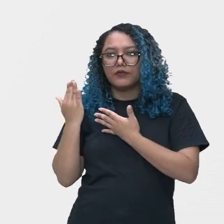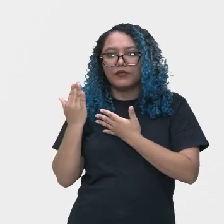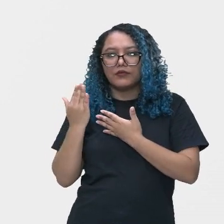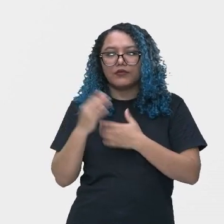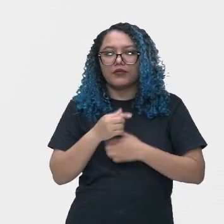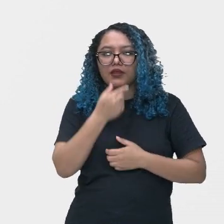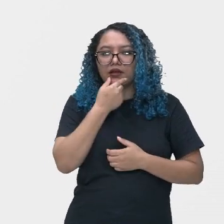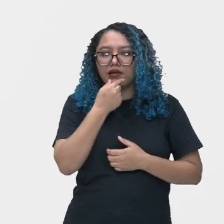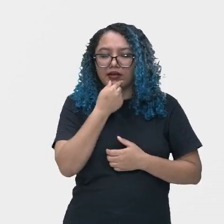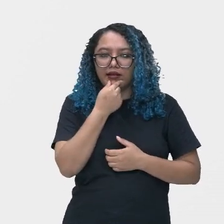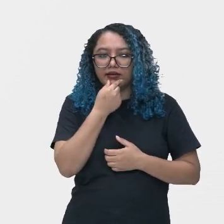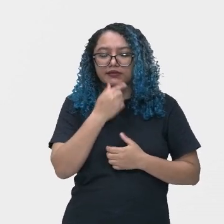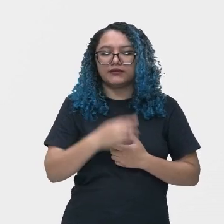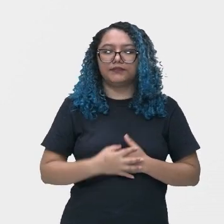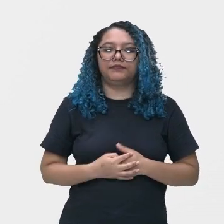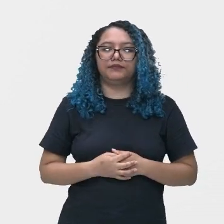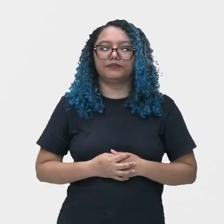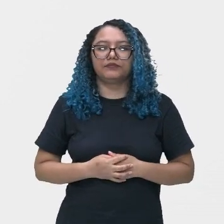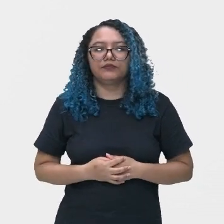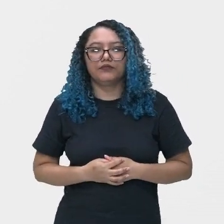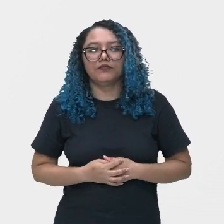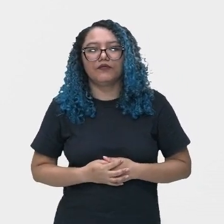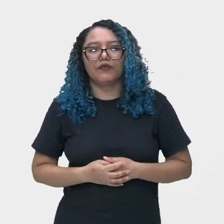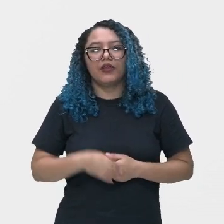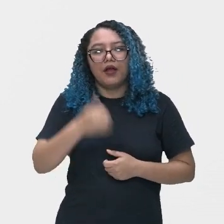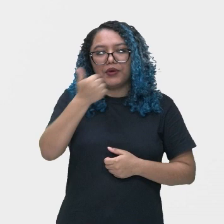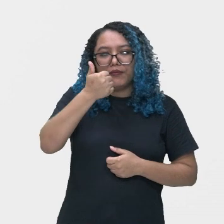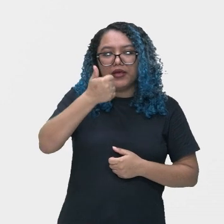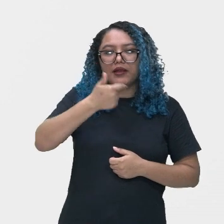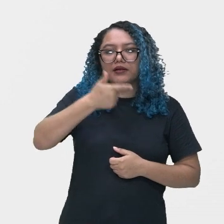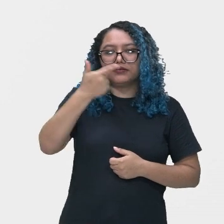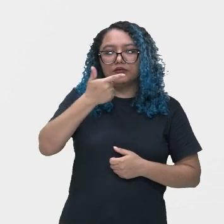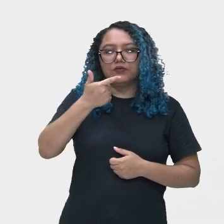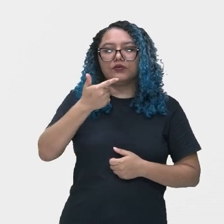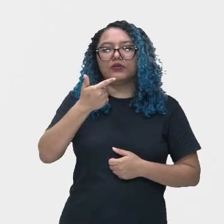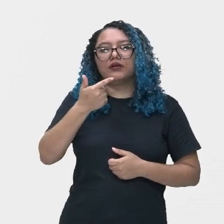false connection, misleading content,